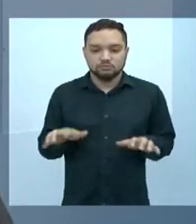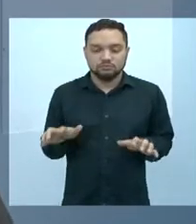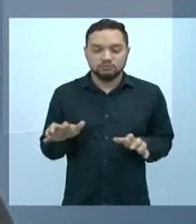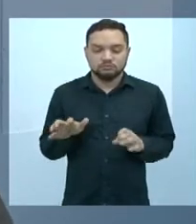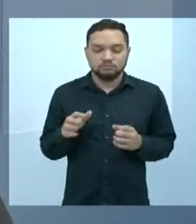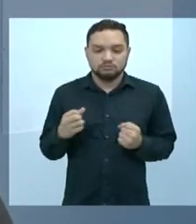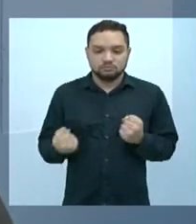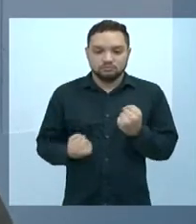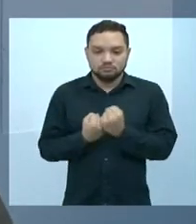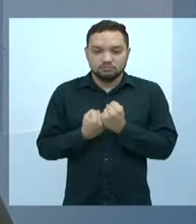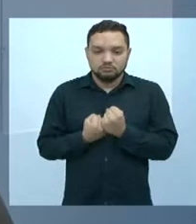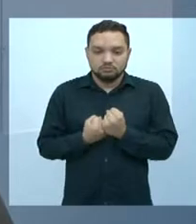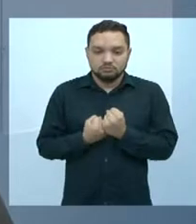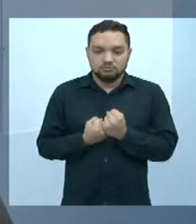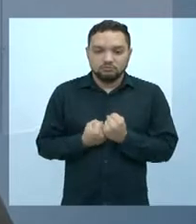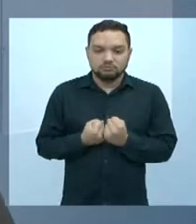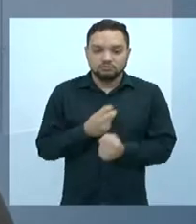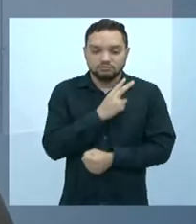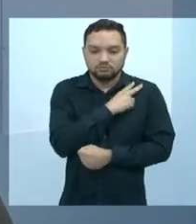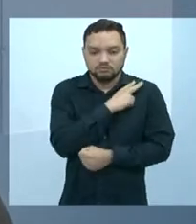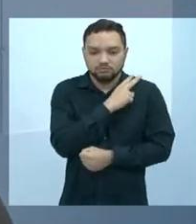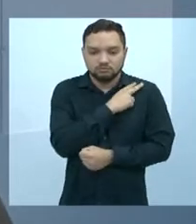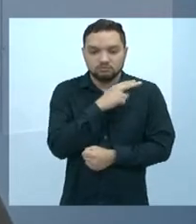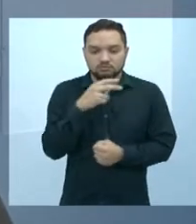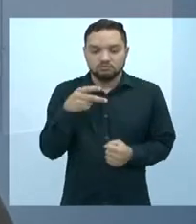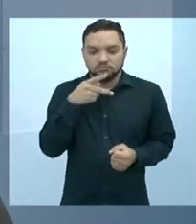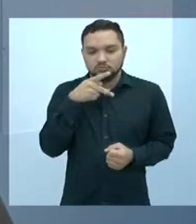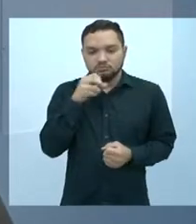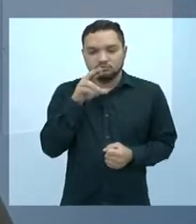postulação de Capitão Wagner, hoje no PROS.